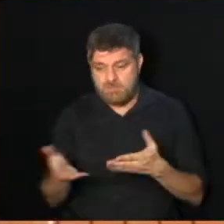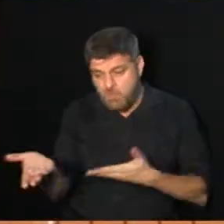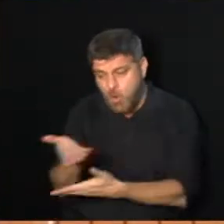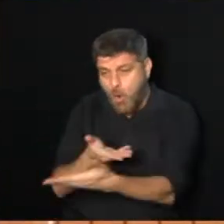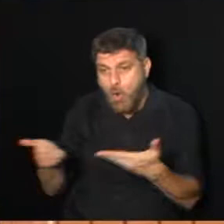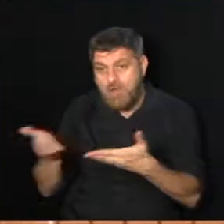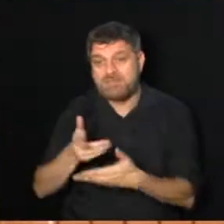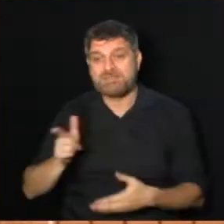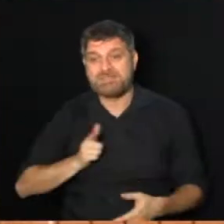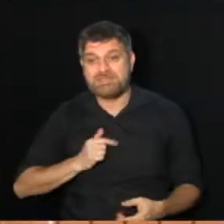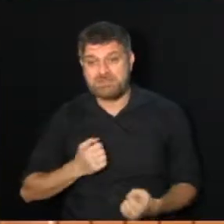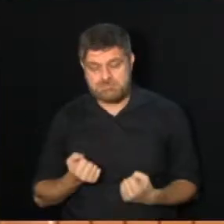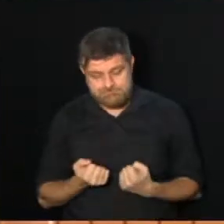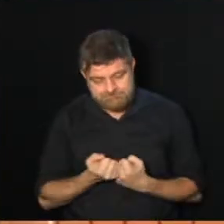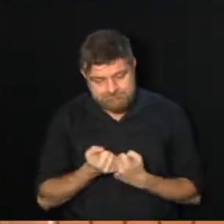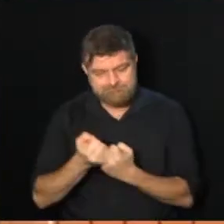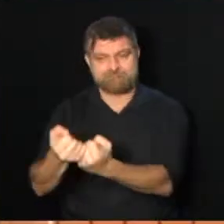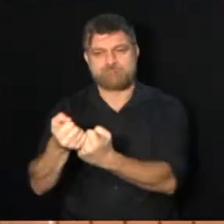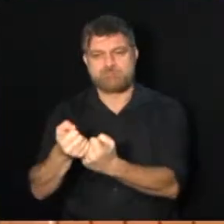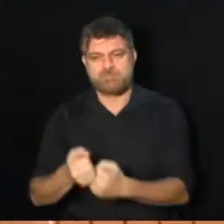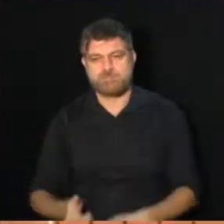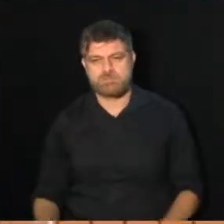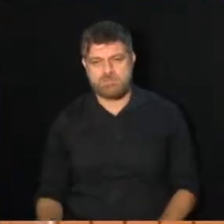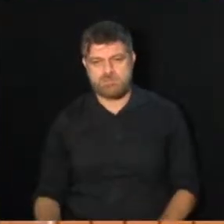nós estamos muito engajados, porque nós